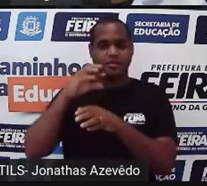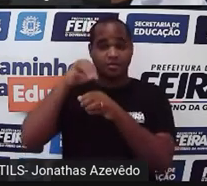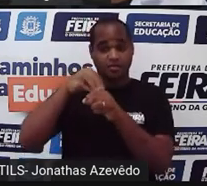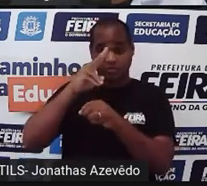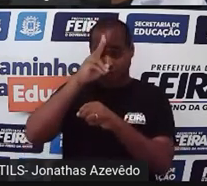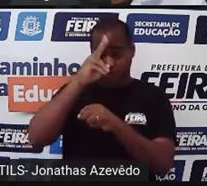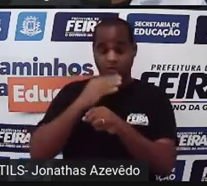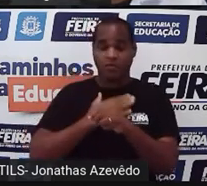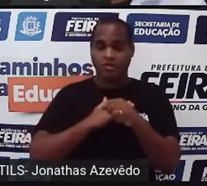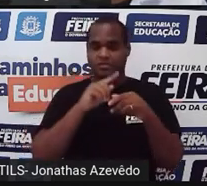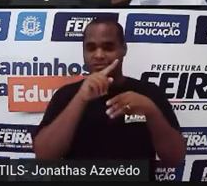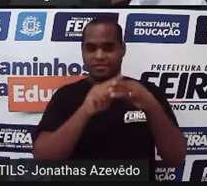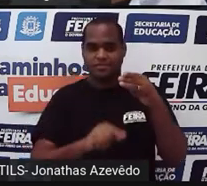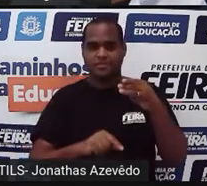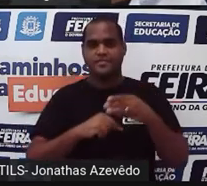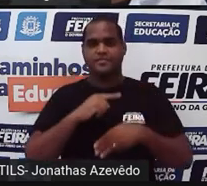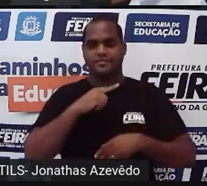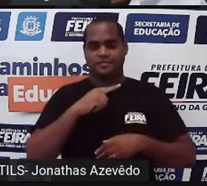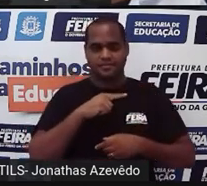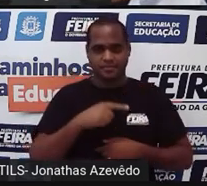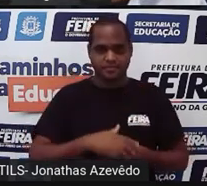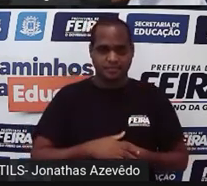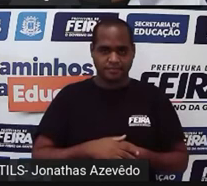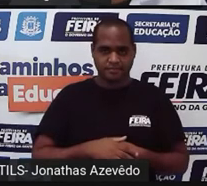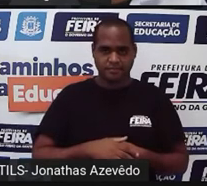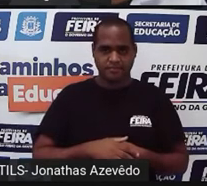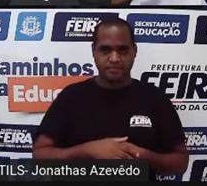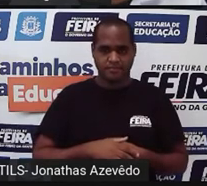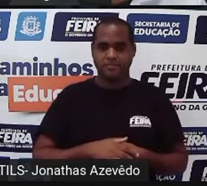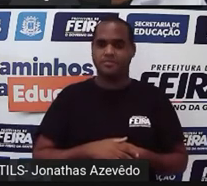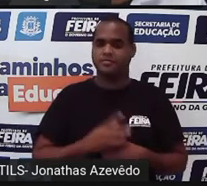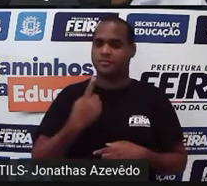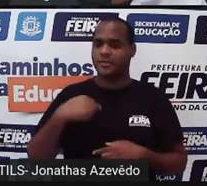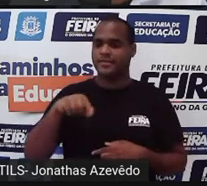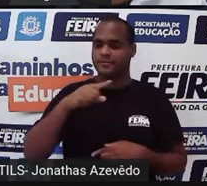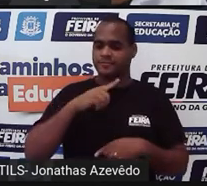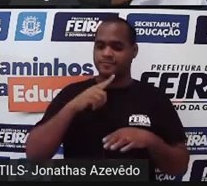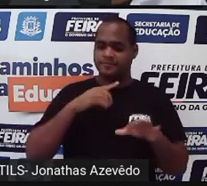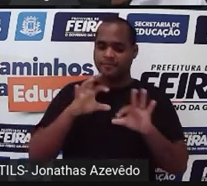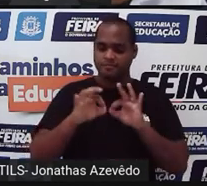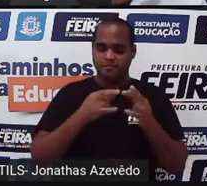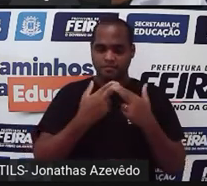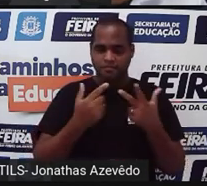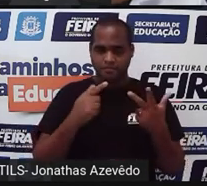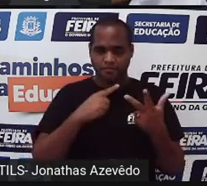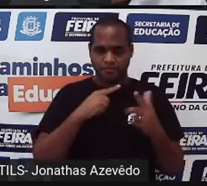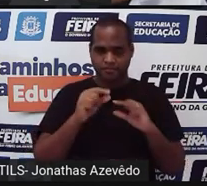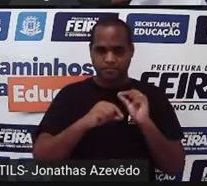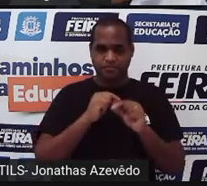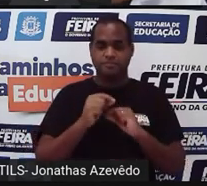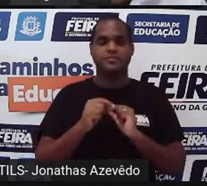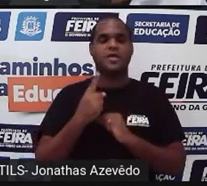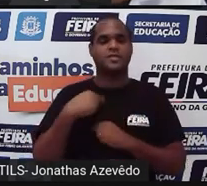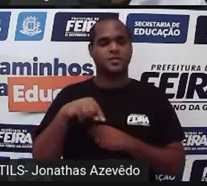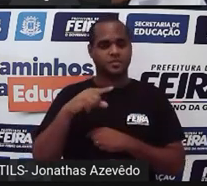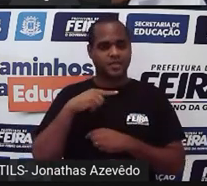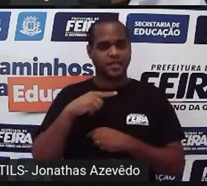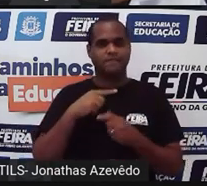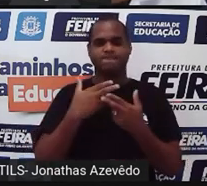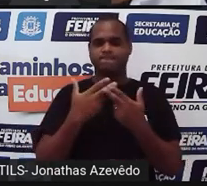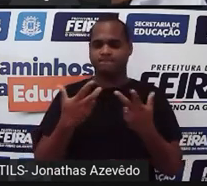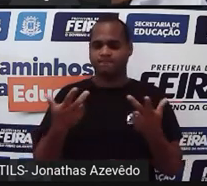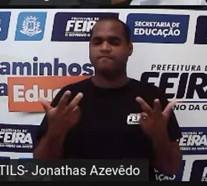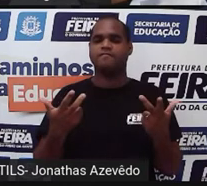gosta dos três, ó. Olha só. Então a gente organizou aqui as nossas formas,